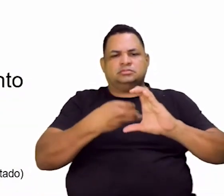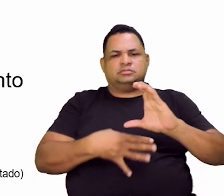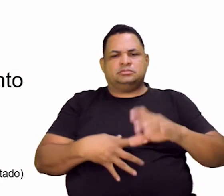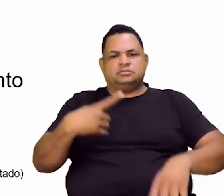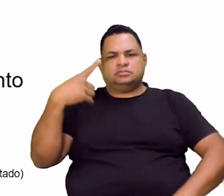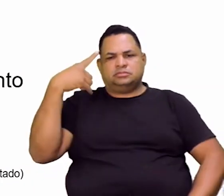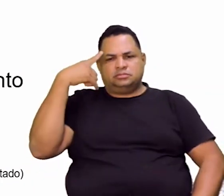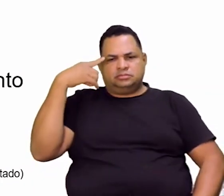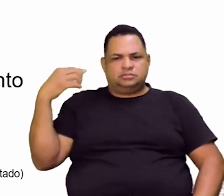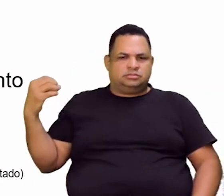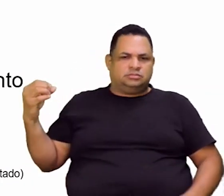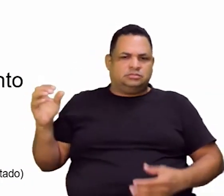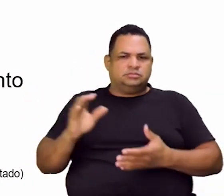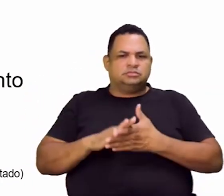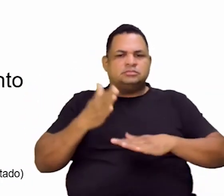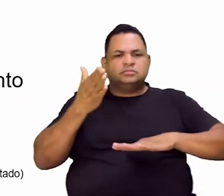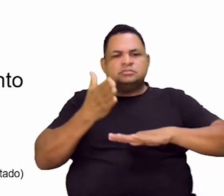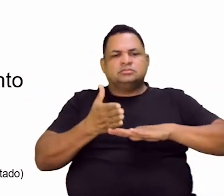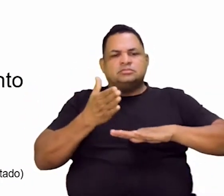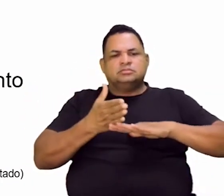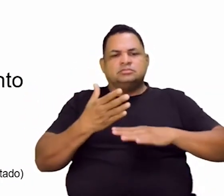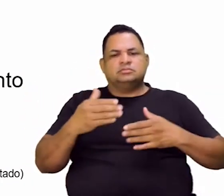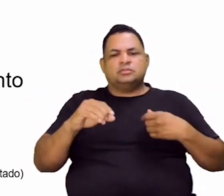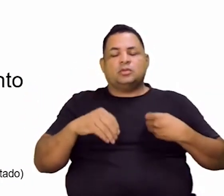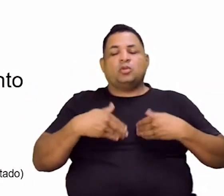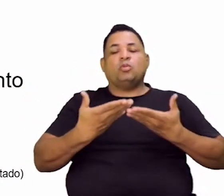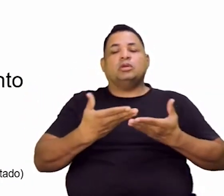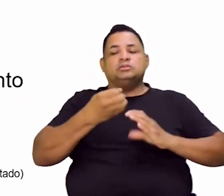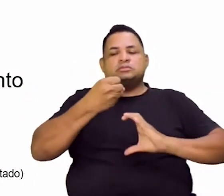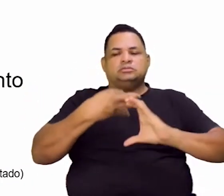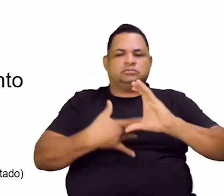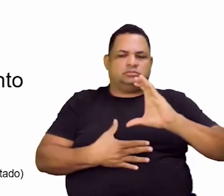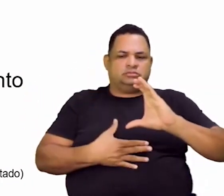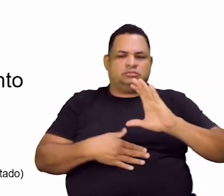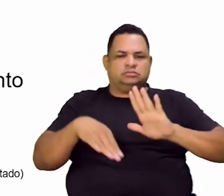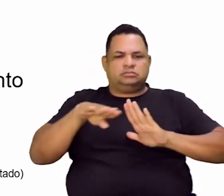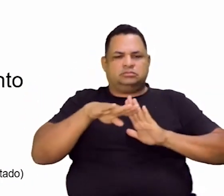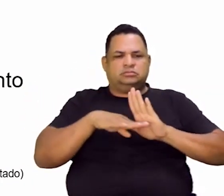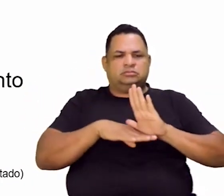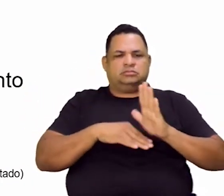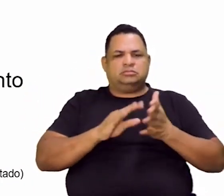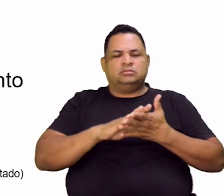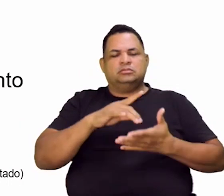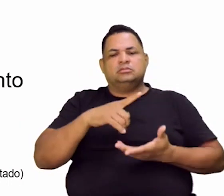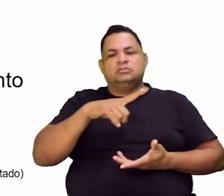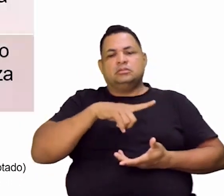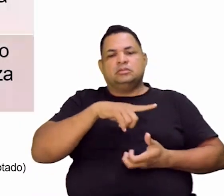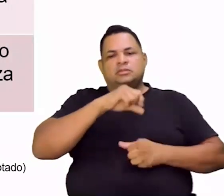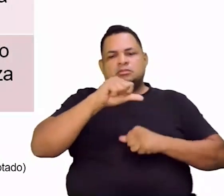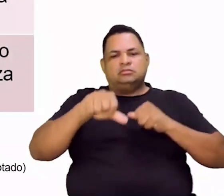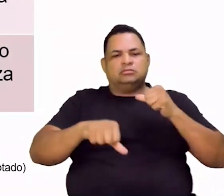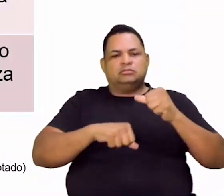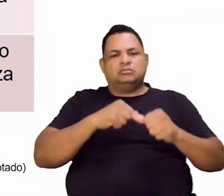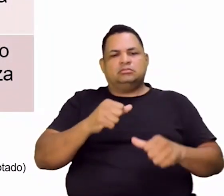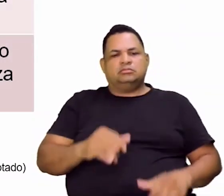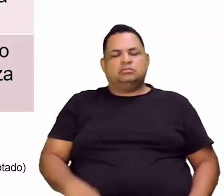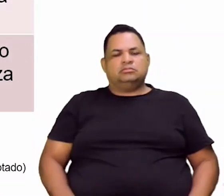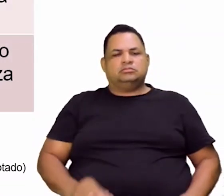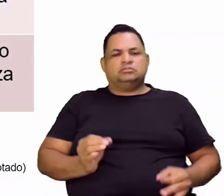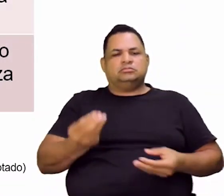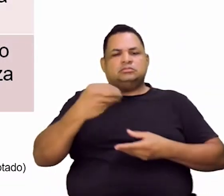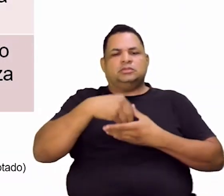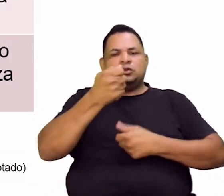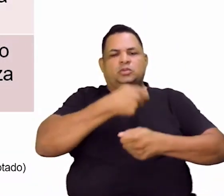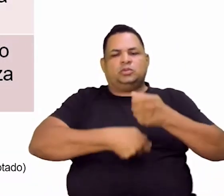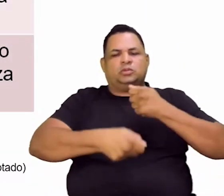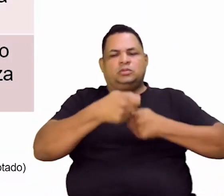Características, né, do pensamento moderno. Então vamos ver algumas características. Nós vimos a mudança, né, interior, olha só, no âmbito da